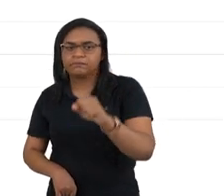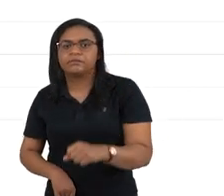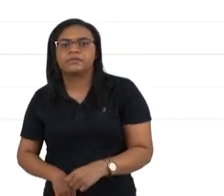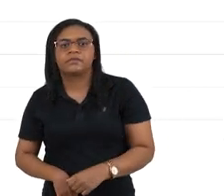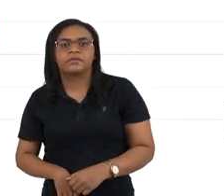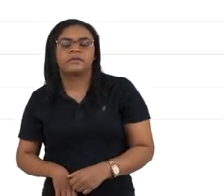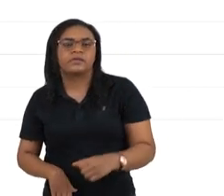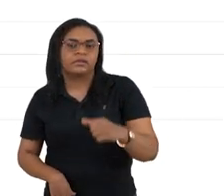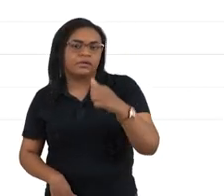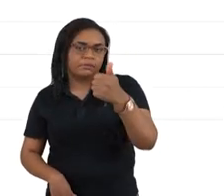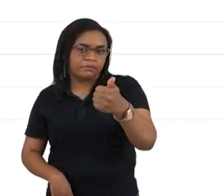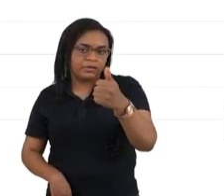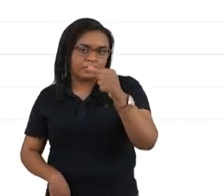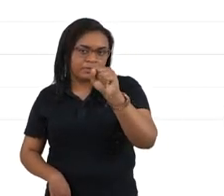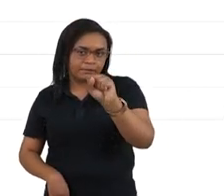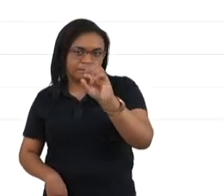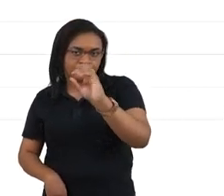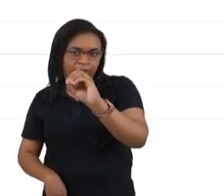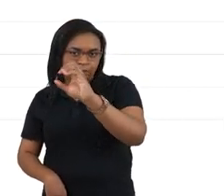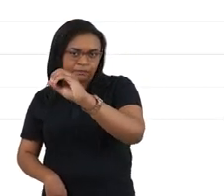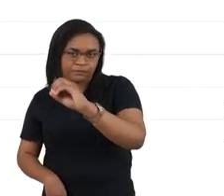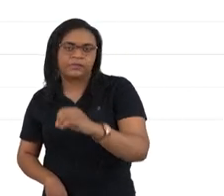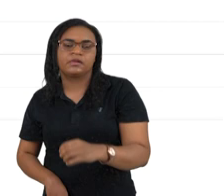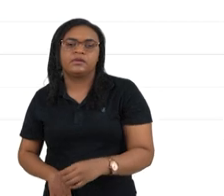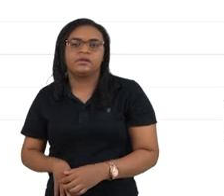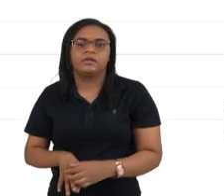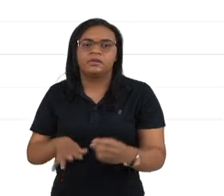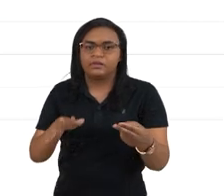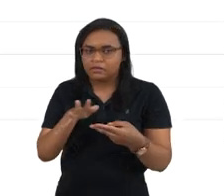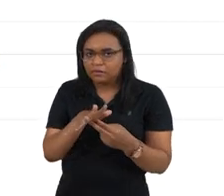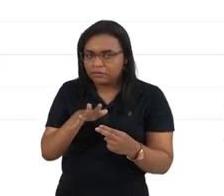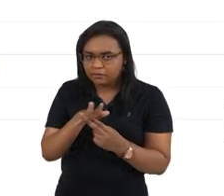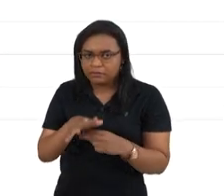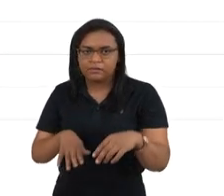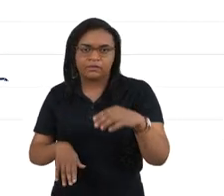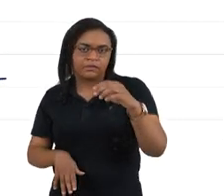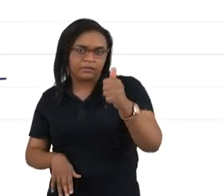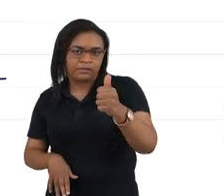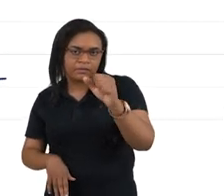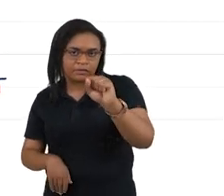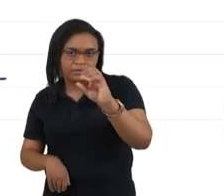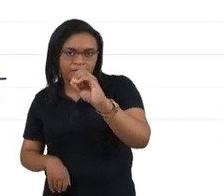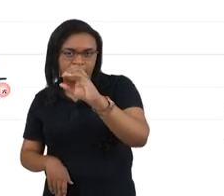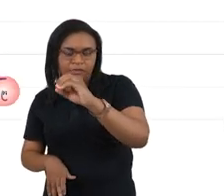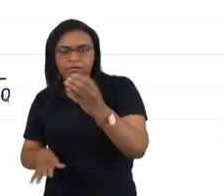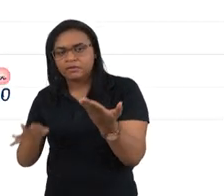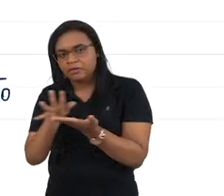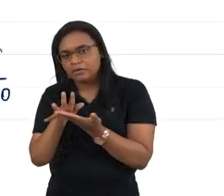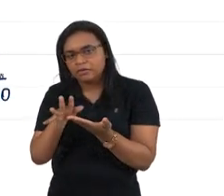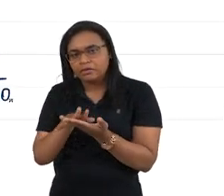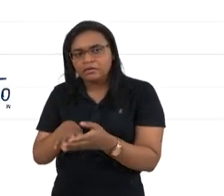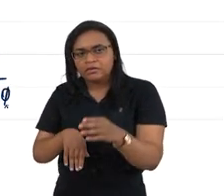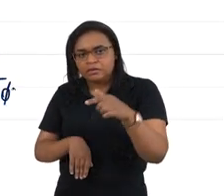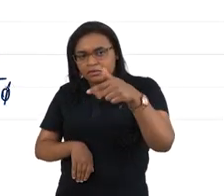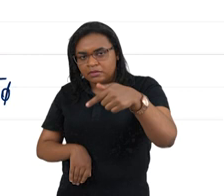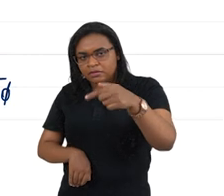1.800. Então, x vai ser igual a 1.800 dividido por 750. Tira